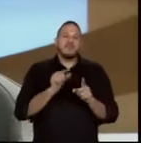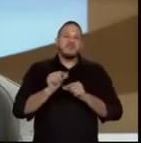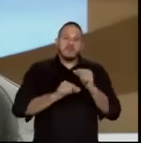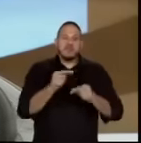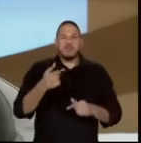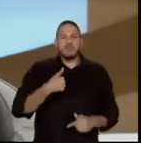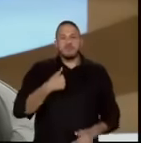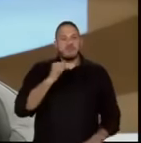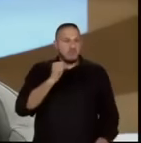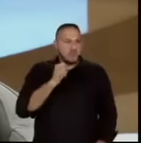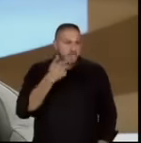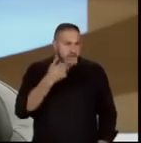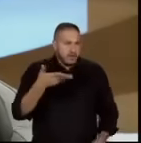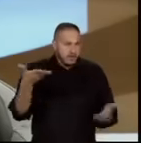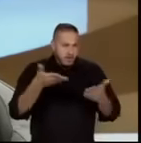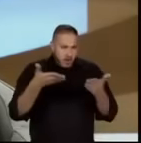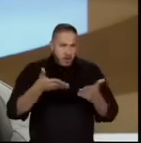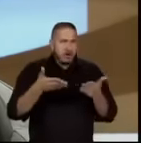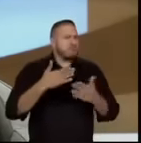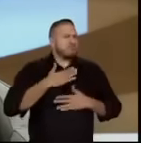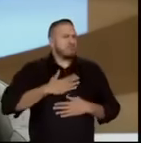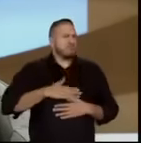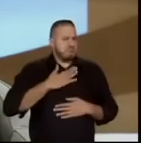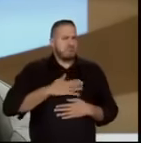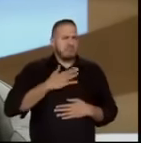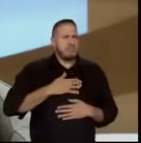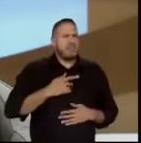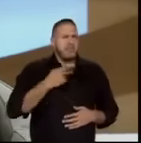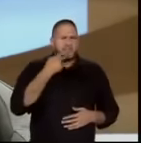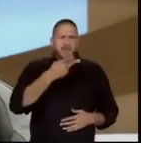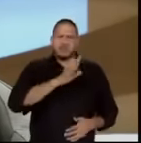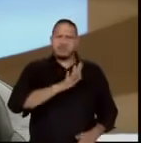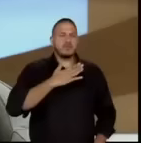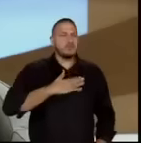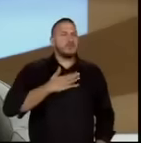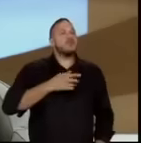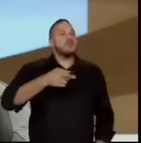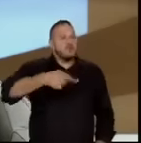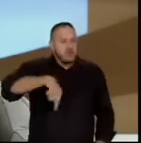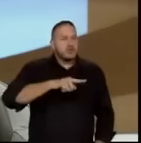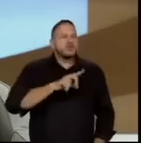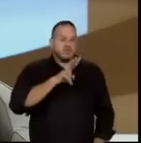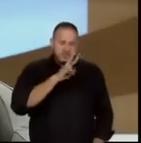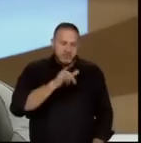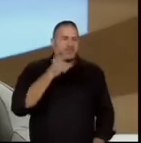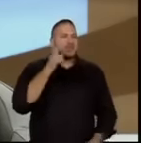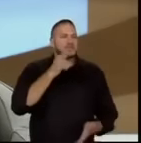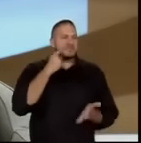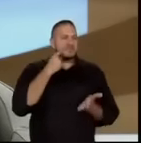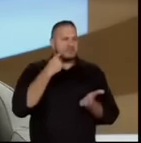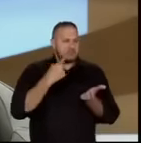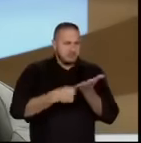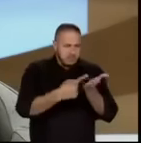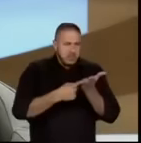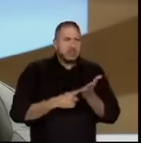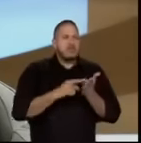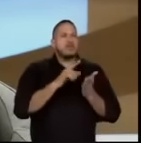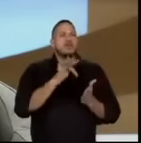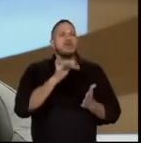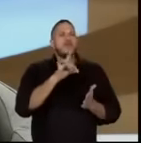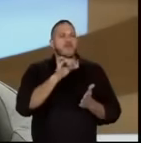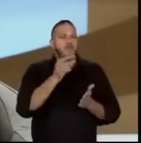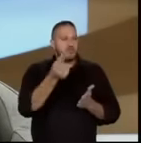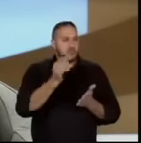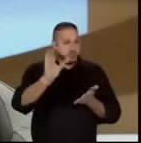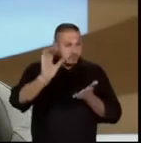posso defender aqui com toda tranquilidade nós restabeleceremos o Fundo Amazônia, tão logo